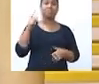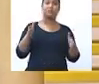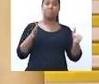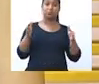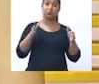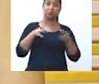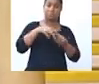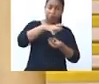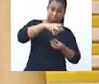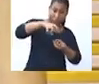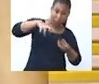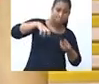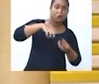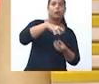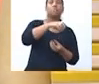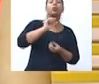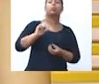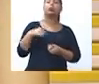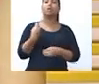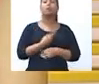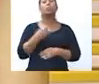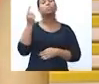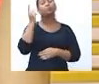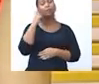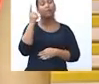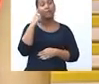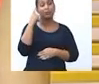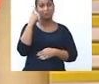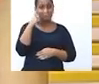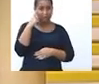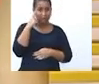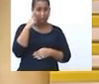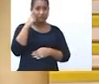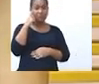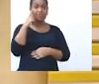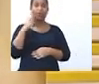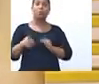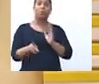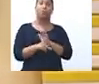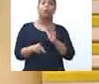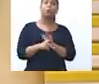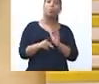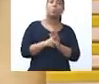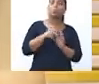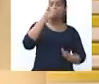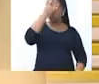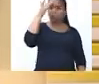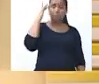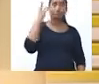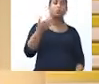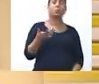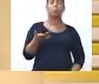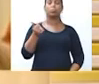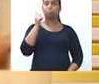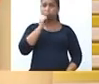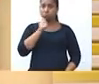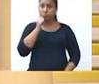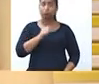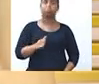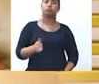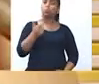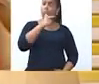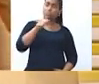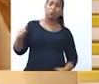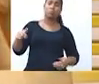interseccionalidade é a gente pensar na opressão de gênero, de raça, de classe e de outros,